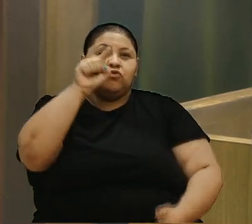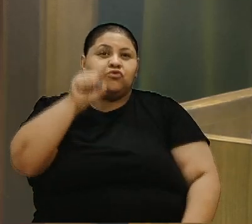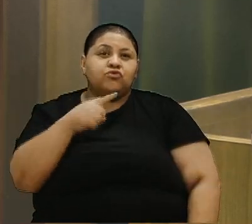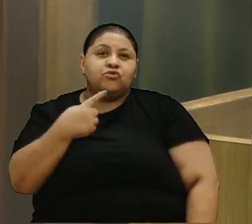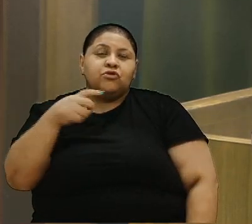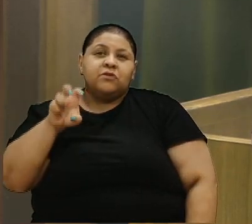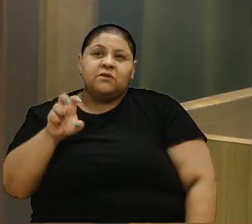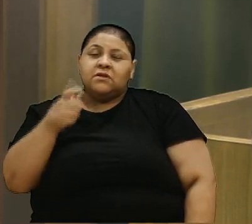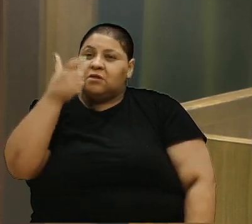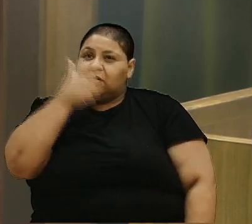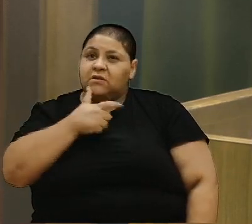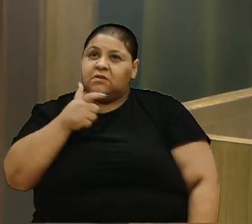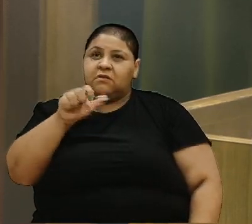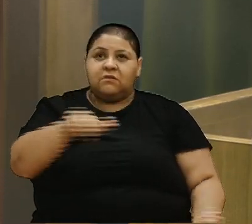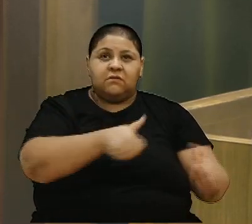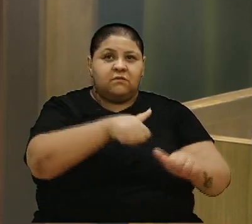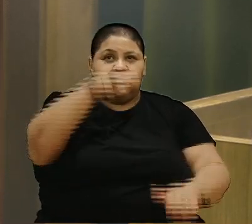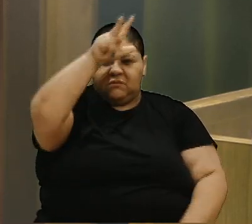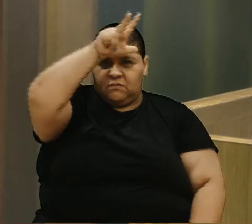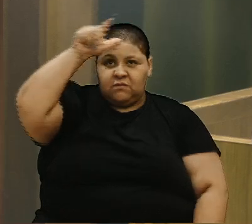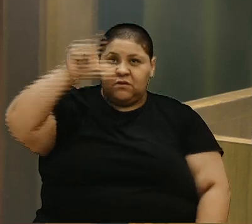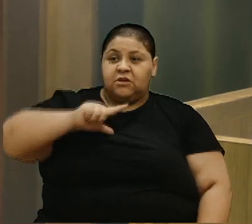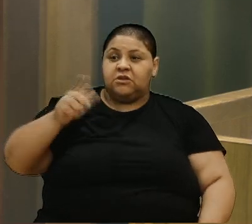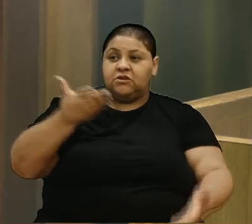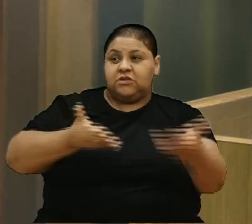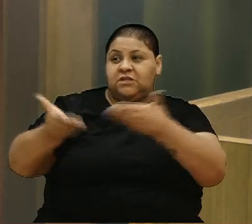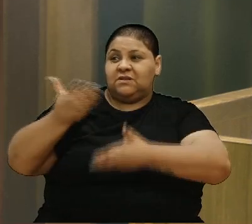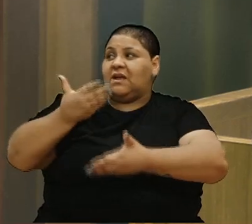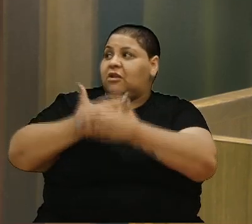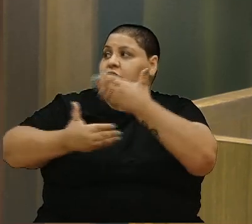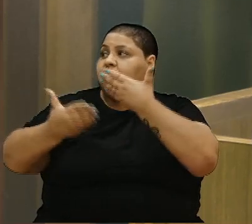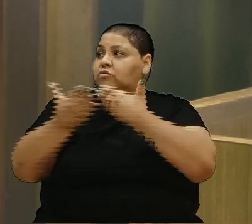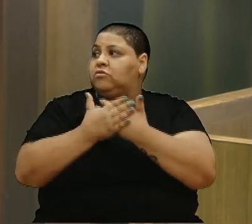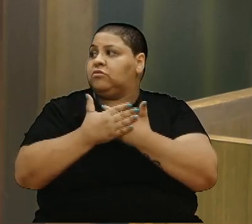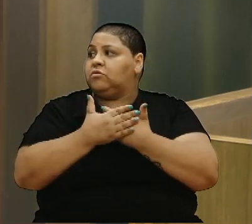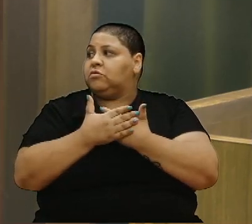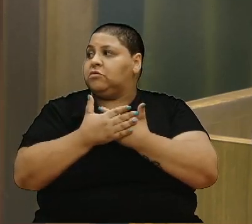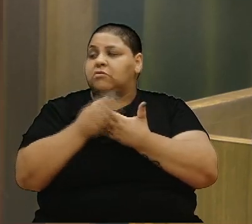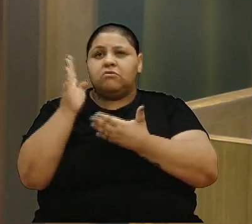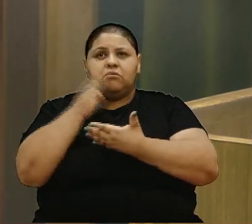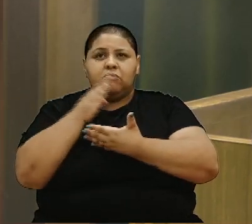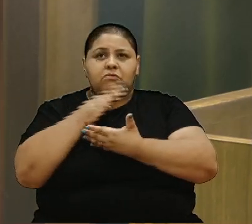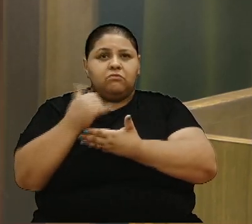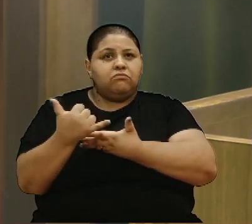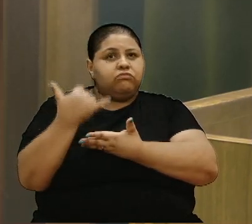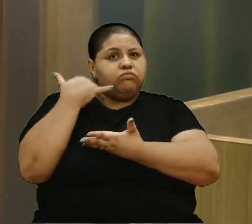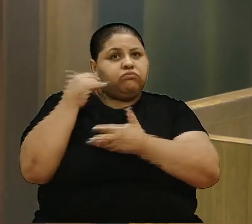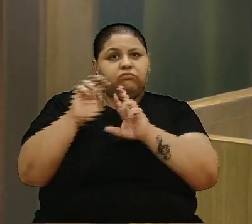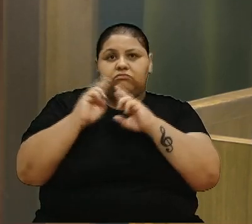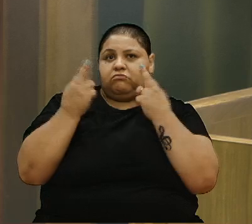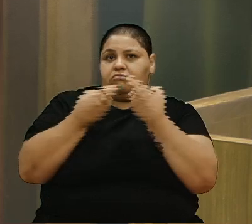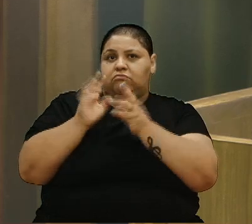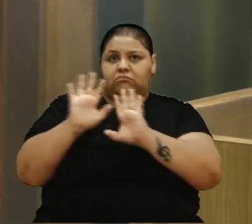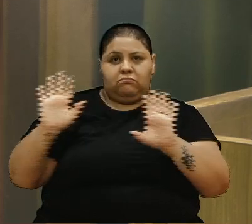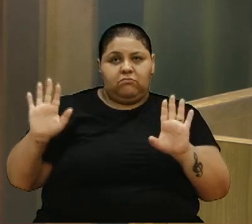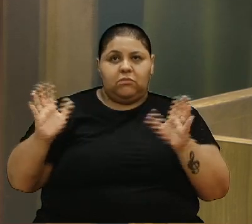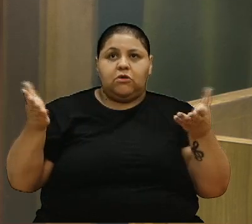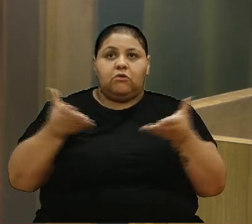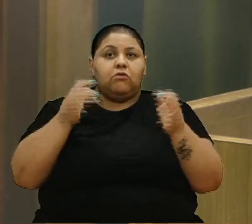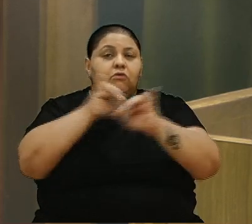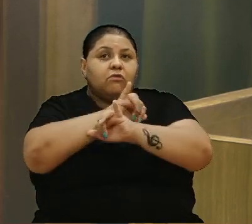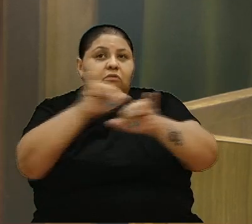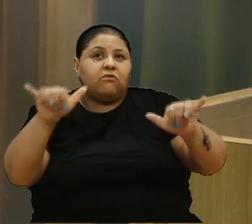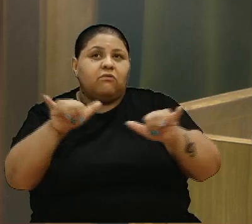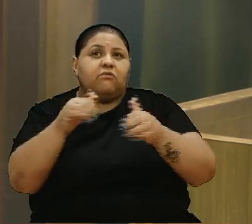acho que é uma das qualidades que o prefeito tem de atender a todos com extrema agilidade no telefone ou nas reuniões. E eu deixo aqui um recado,